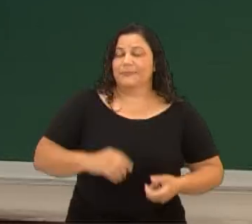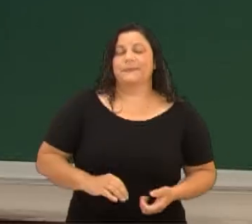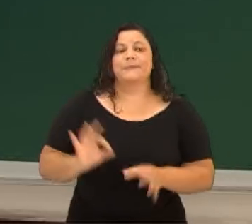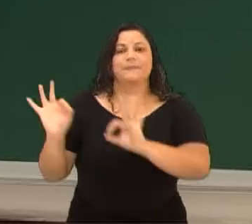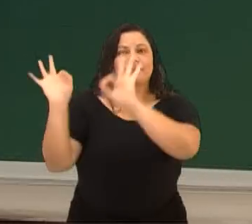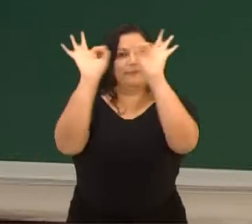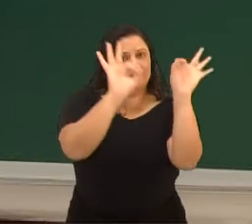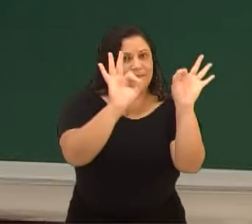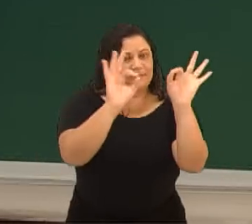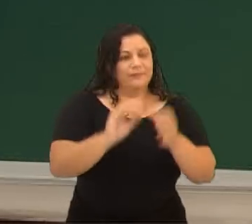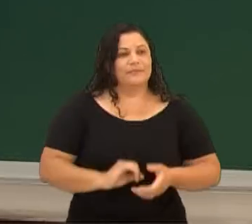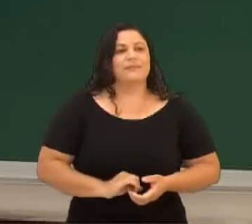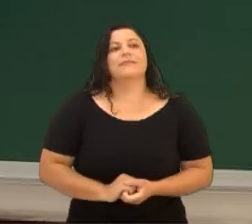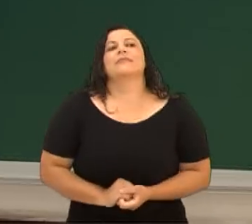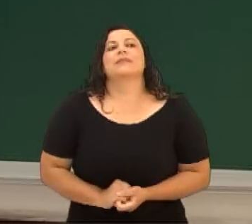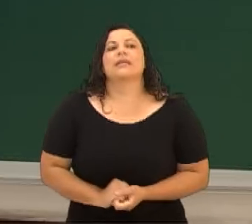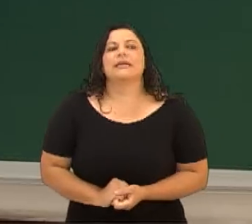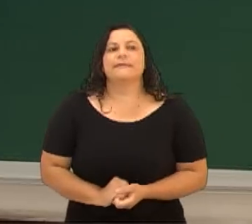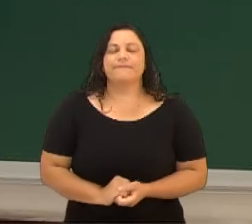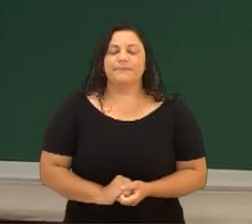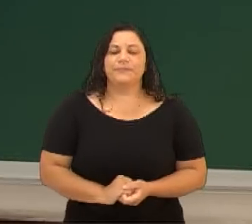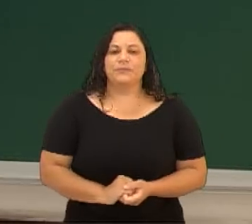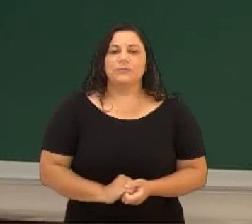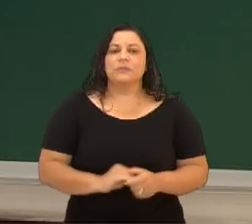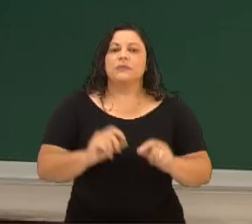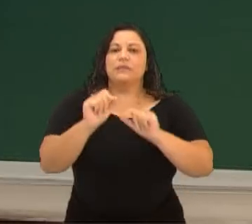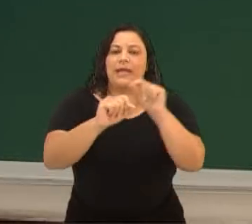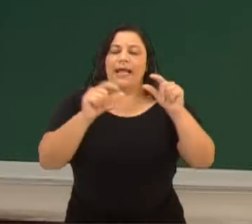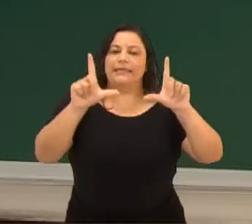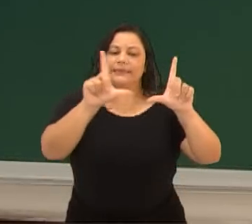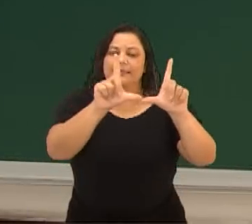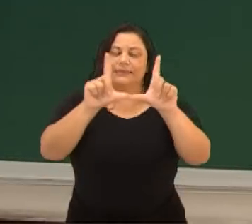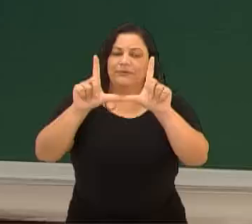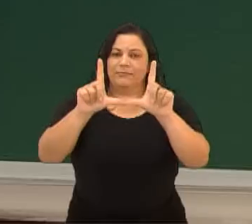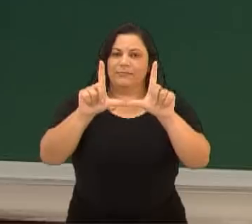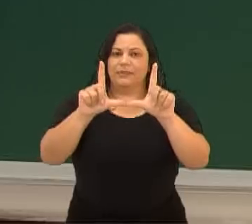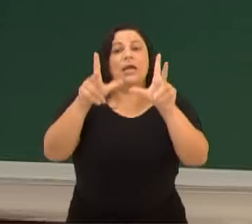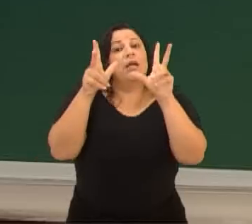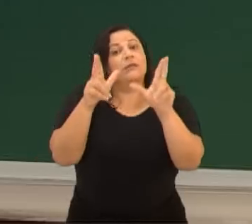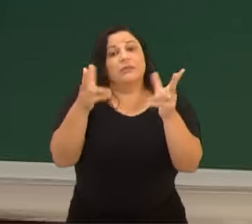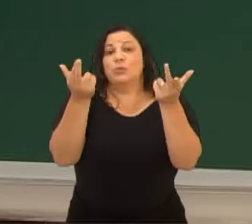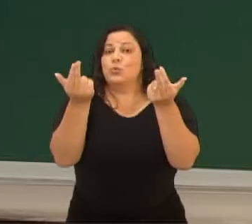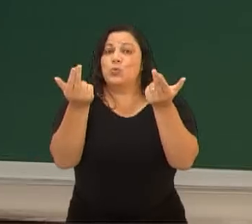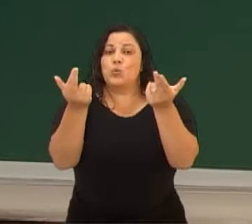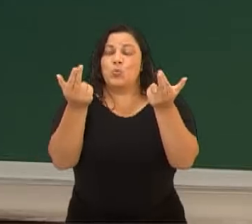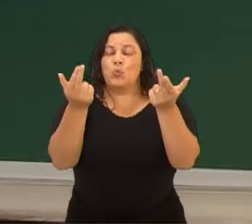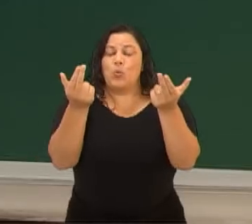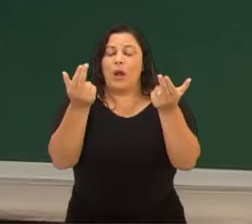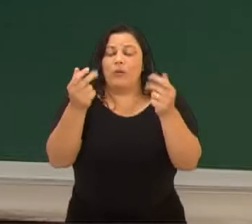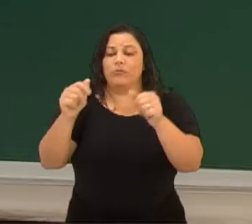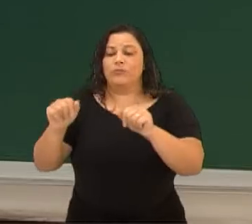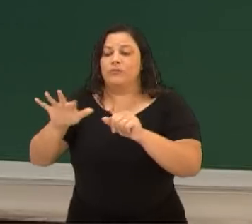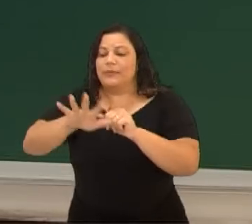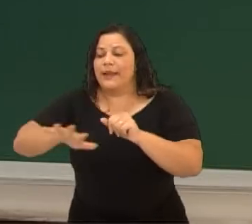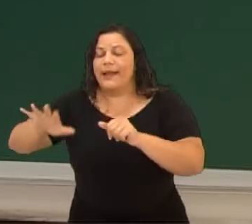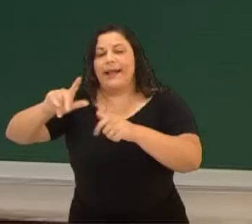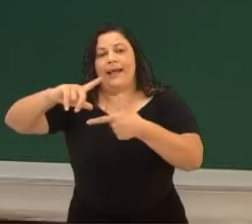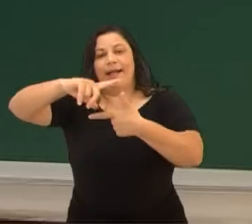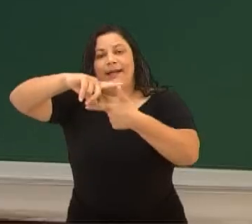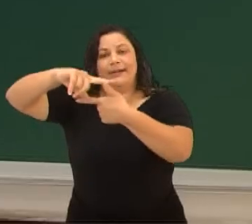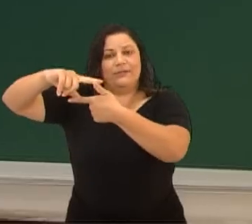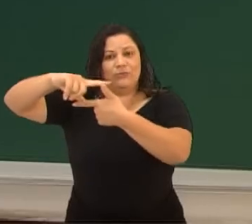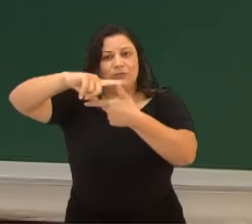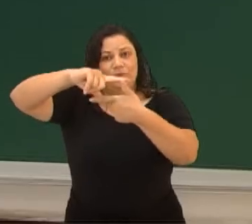desse quadrado vai ser exatamente igual à área desse losango. Ou seja, igual a